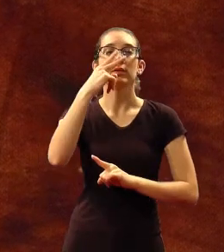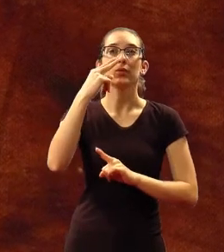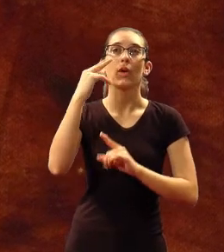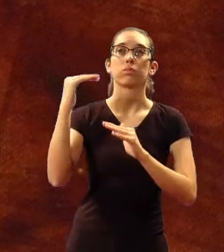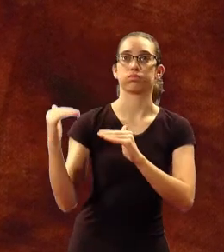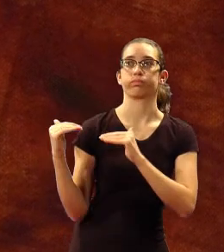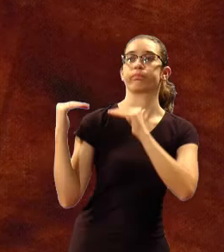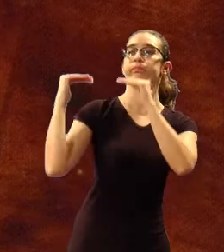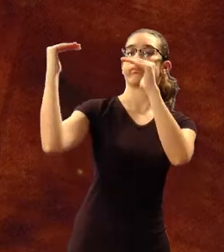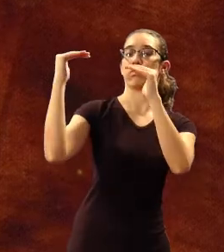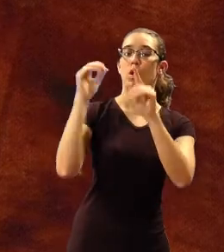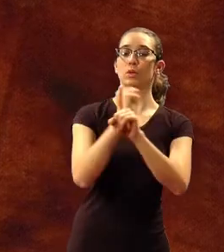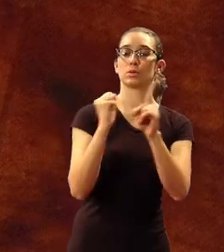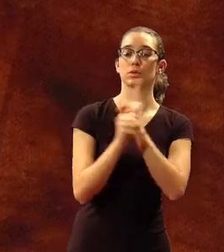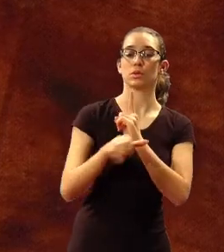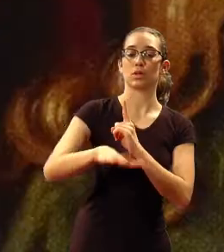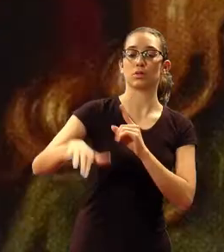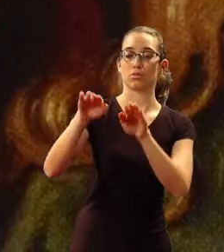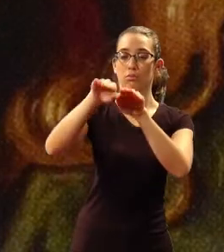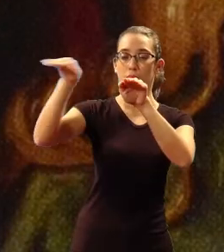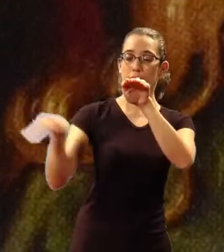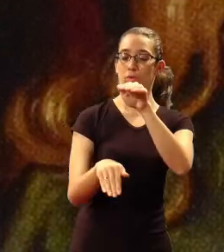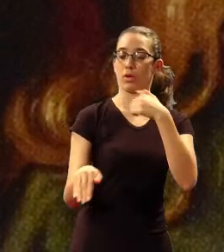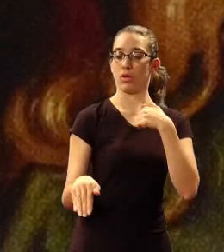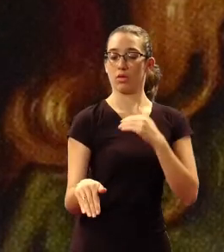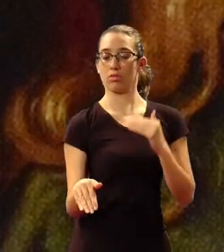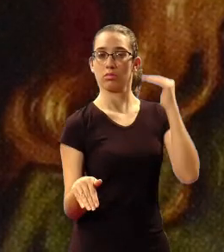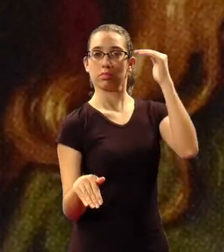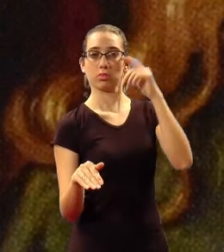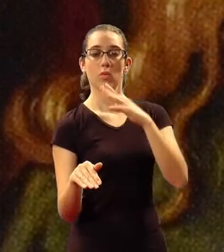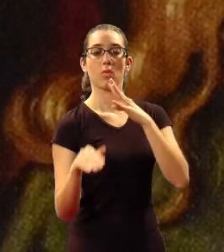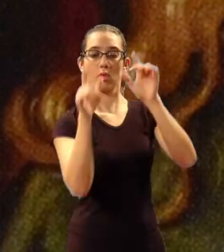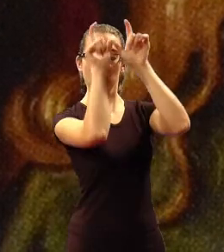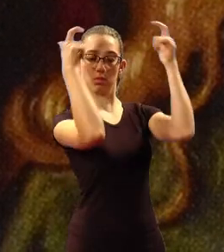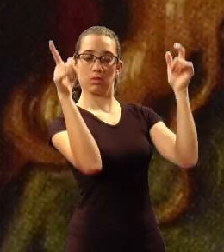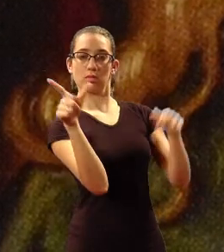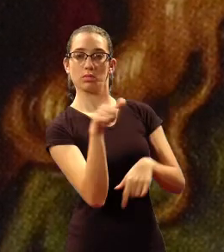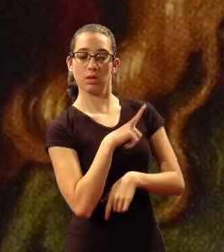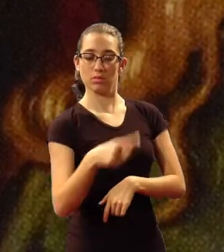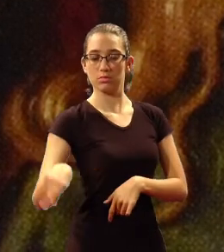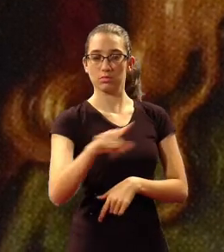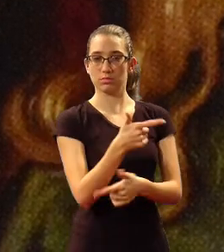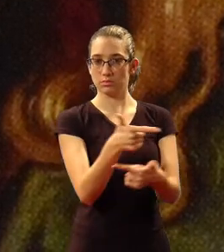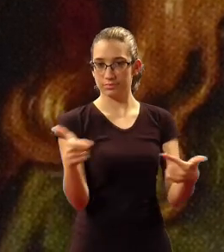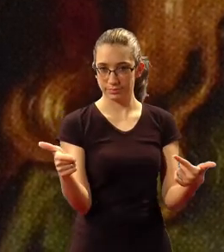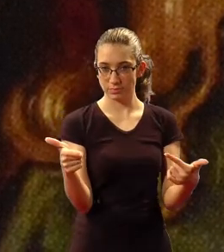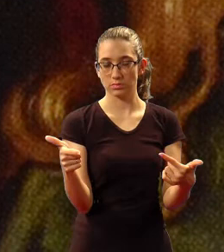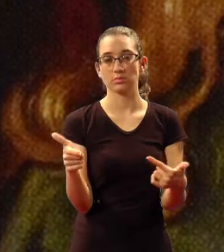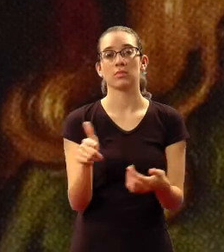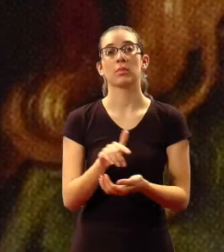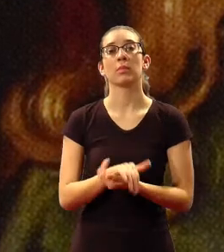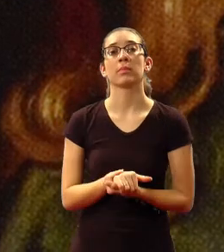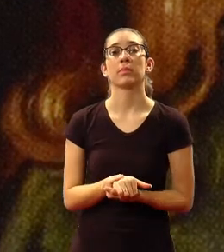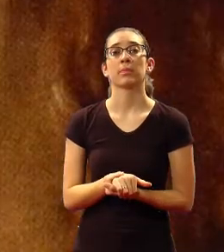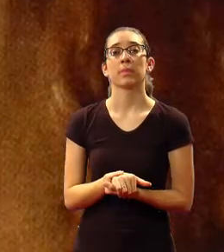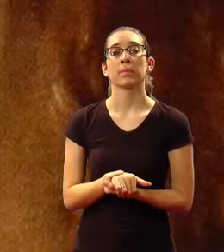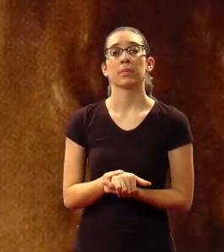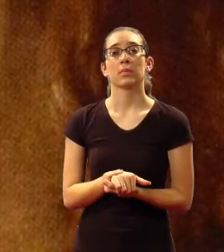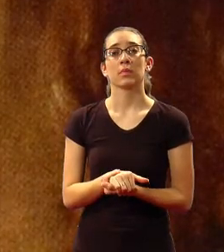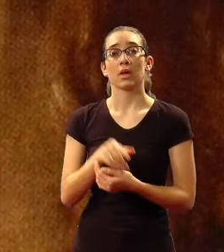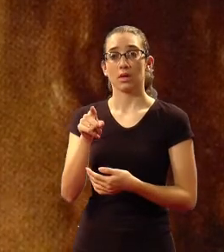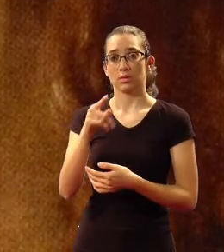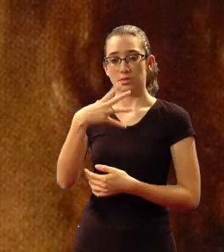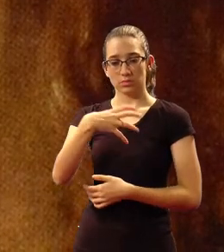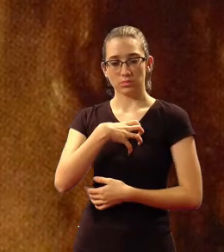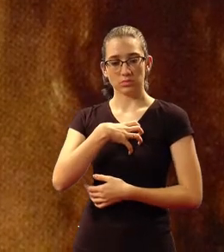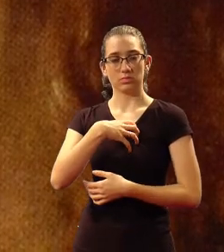se apresentavam como as principais autoridades em termos de conhecimento, como os intermediários em termos de conhecimento.